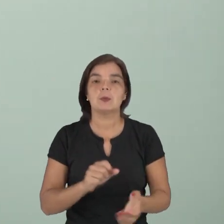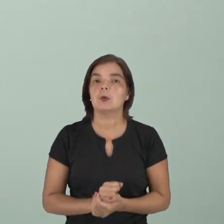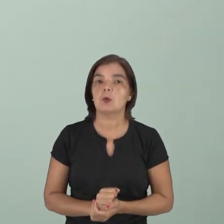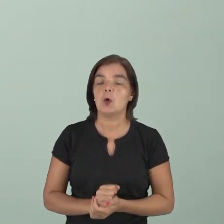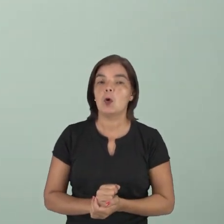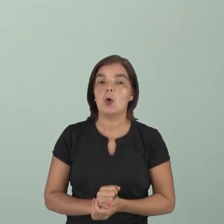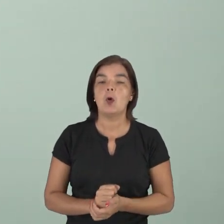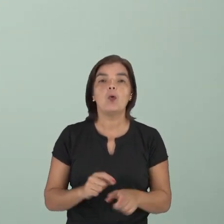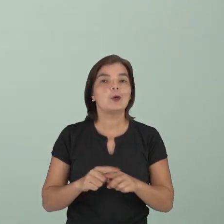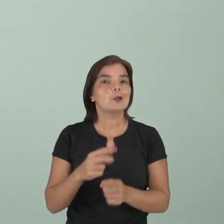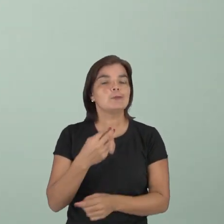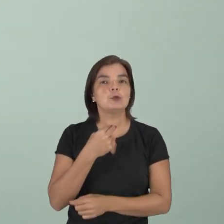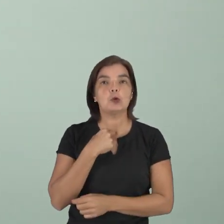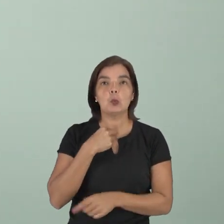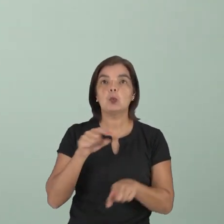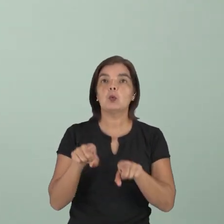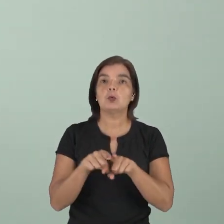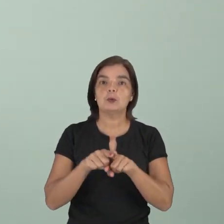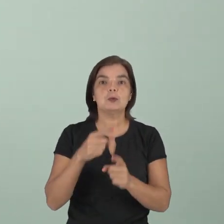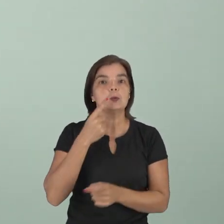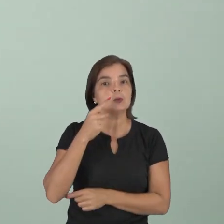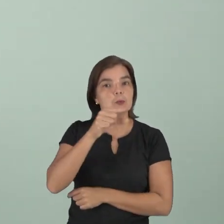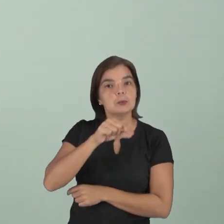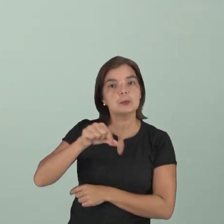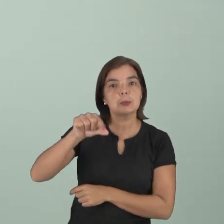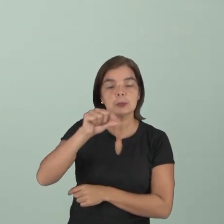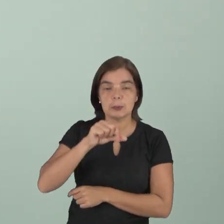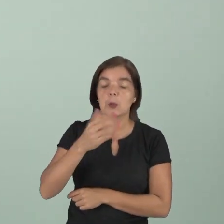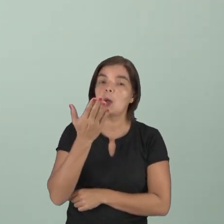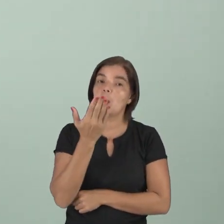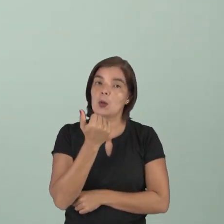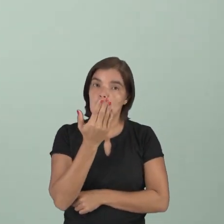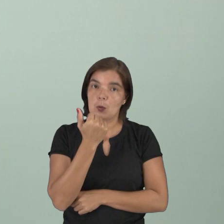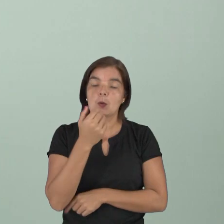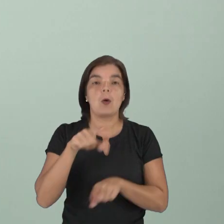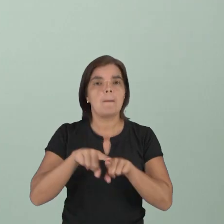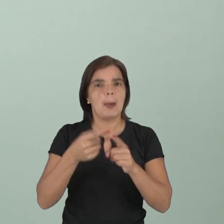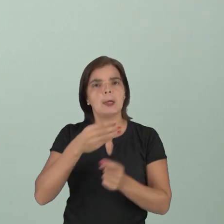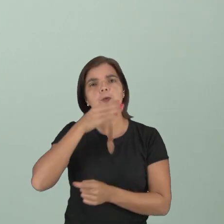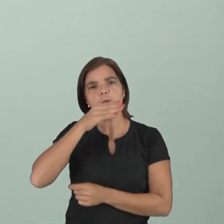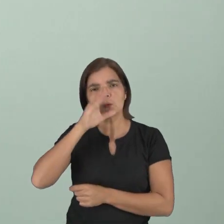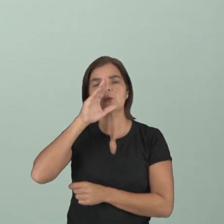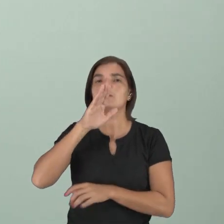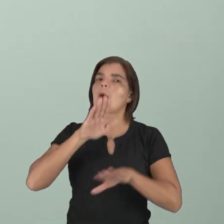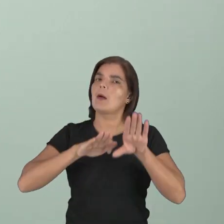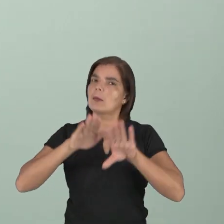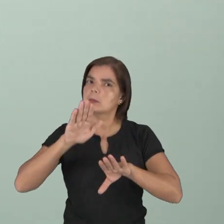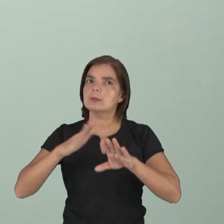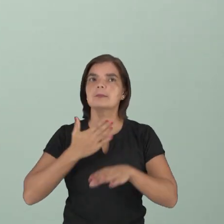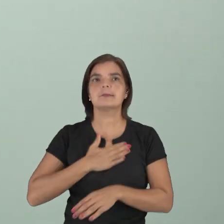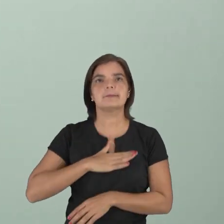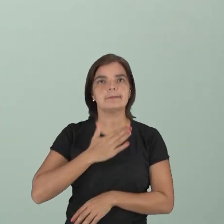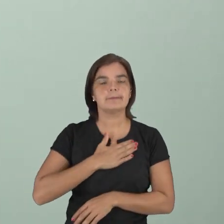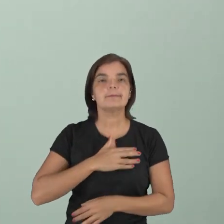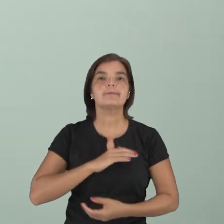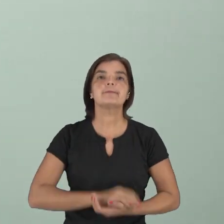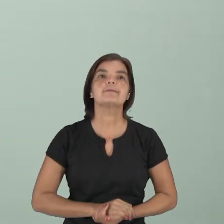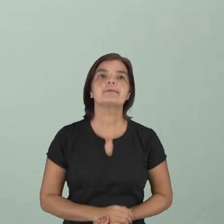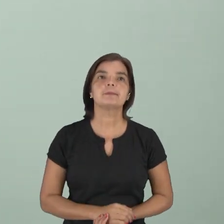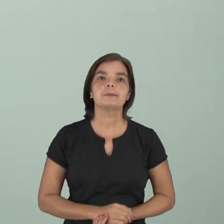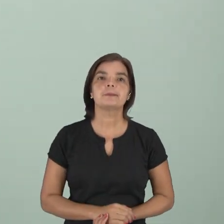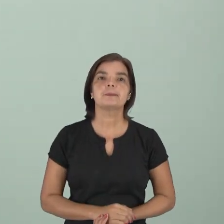não consumo, ou se for baixo, o consumo de alimentos e bebidas, mas de uma forma moderada, vai ajudar